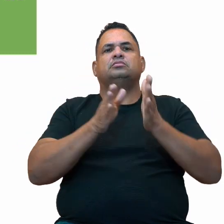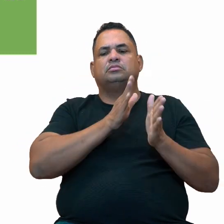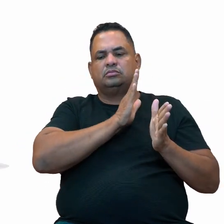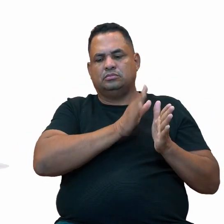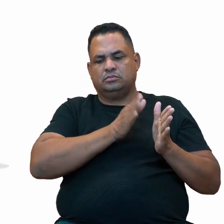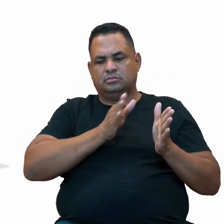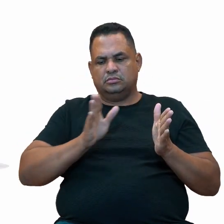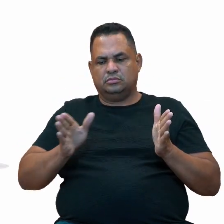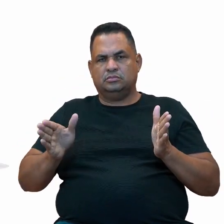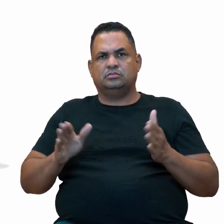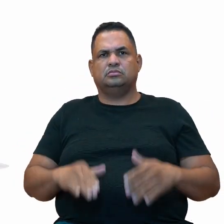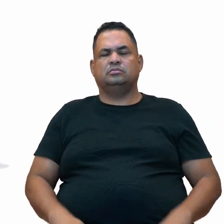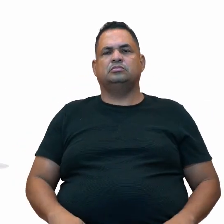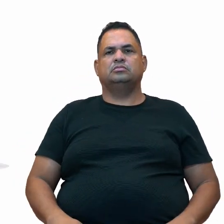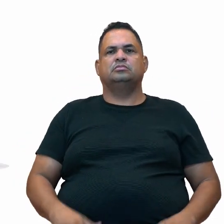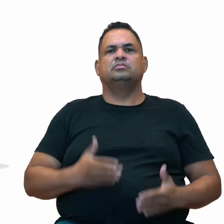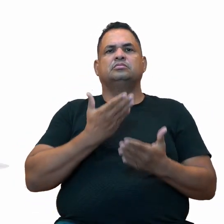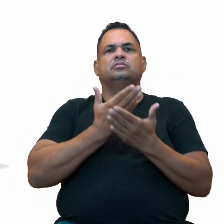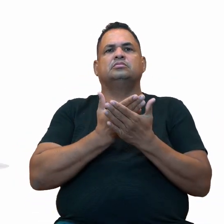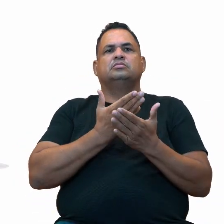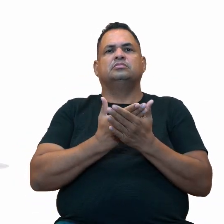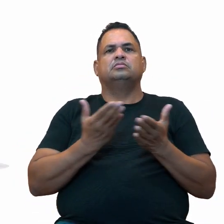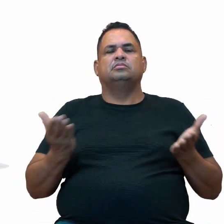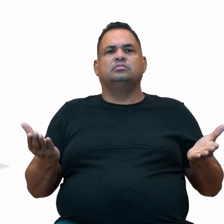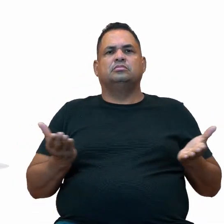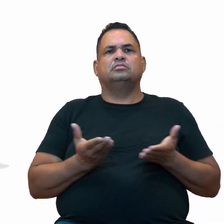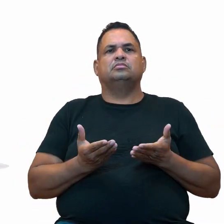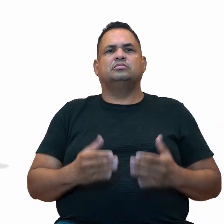nossa aula de hoje.